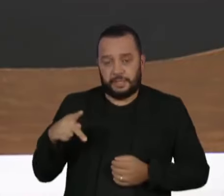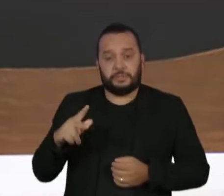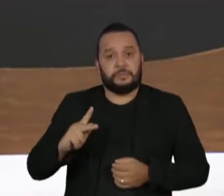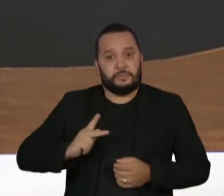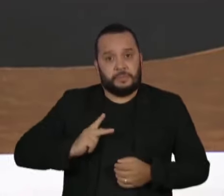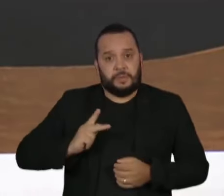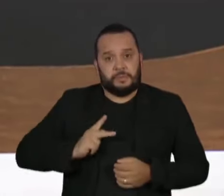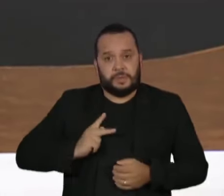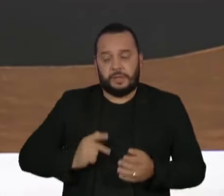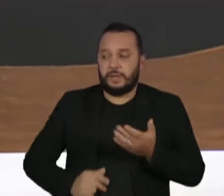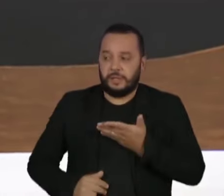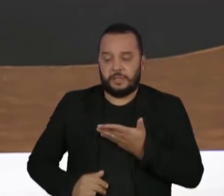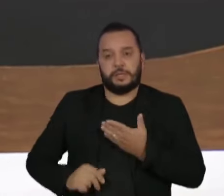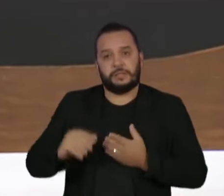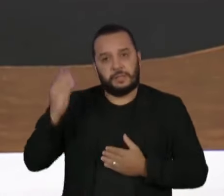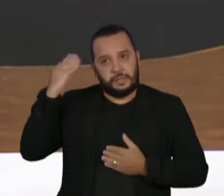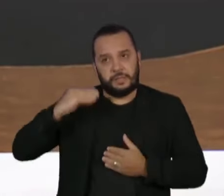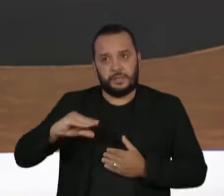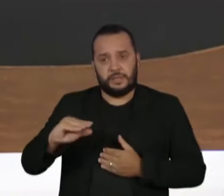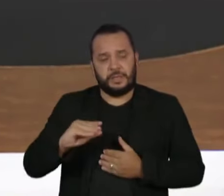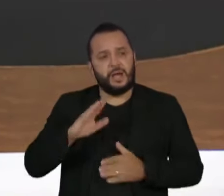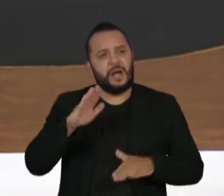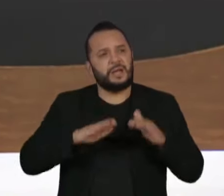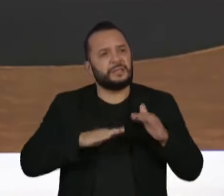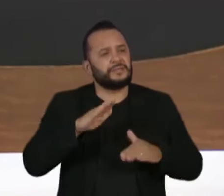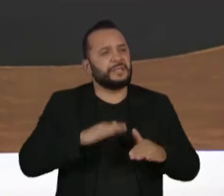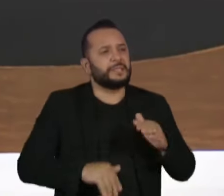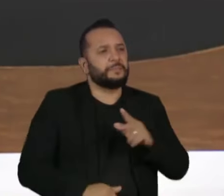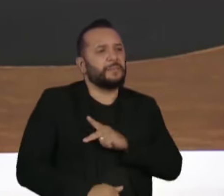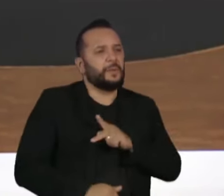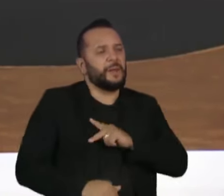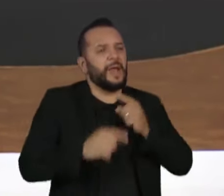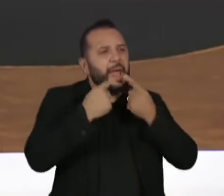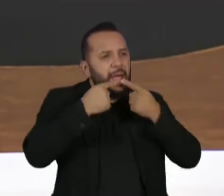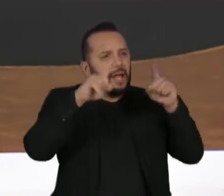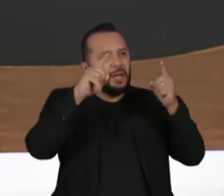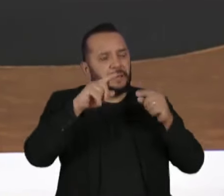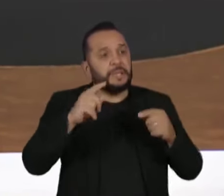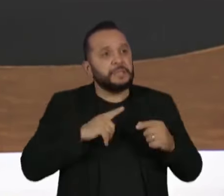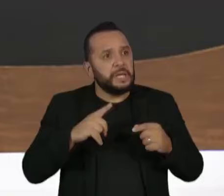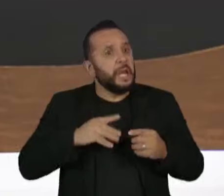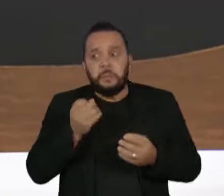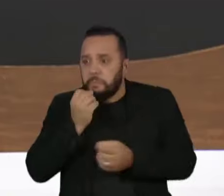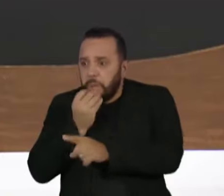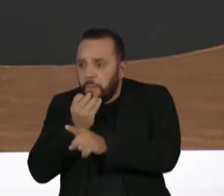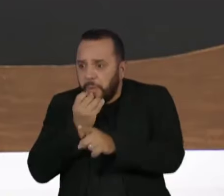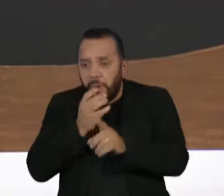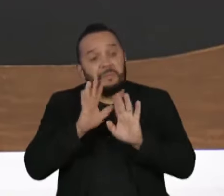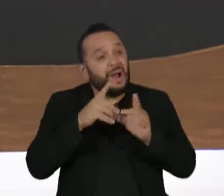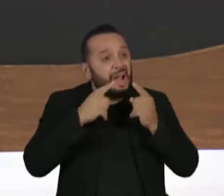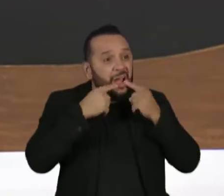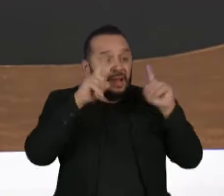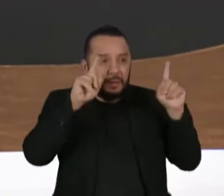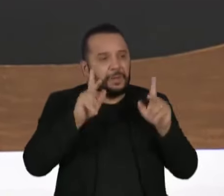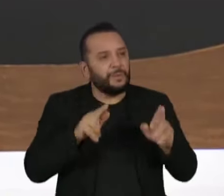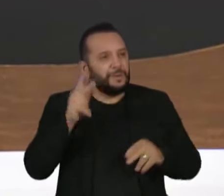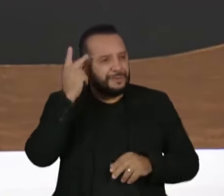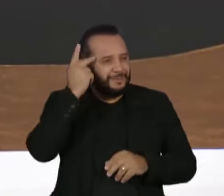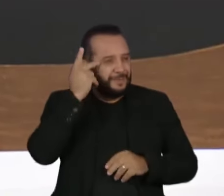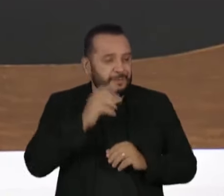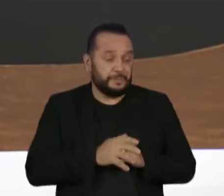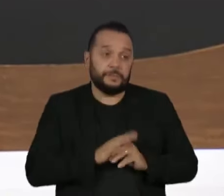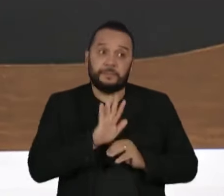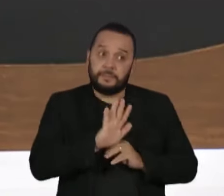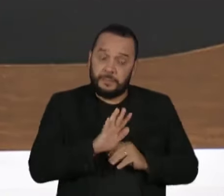dizer que palmeirense reclama um pouco de barriga cheia, né? Eu como São Paulina, né? É, mas uma das queixas que eles fazem é o fato de que